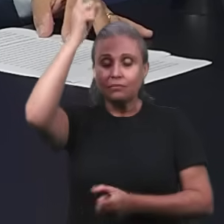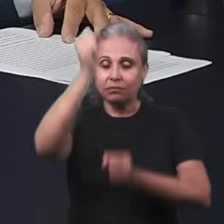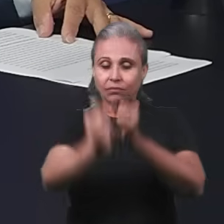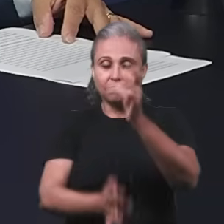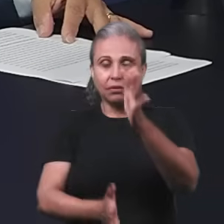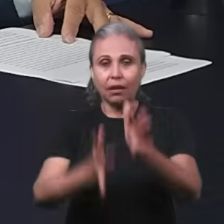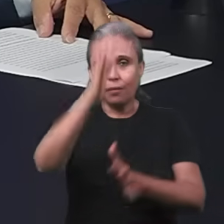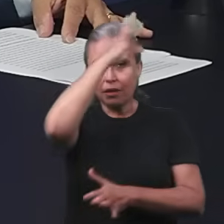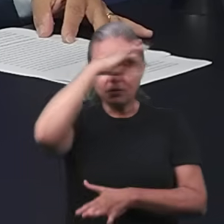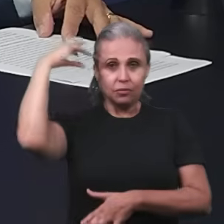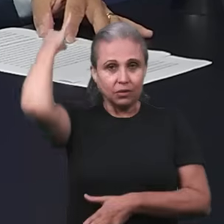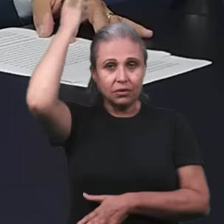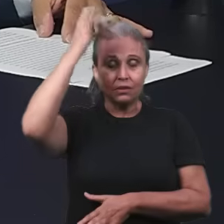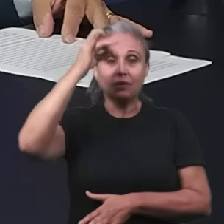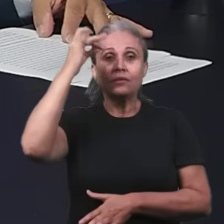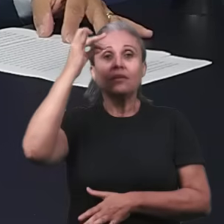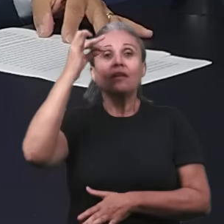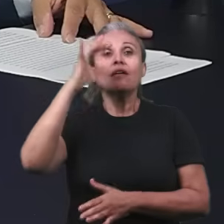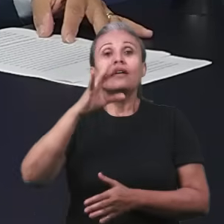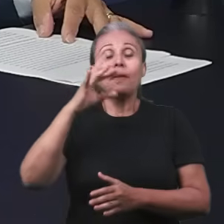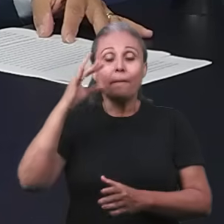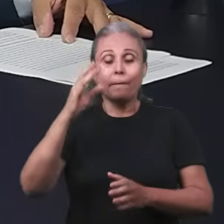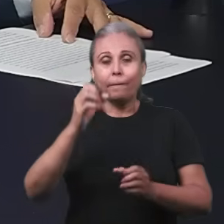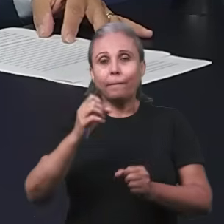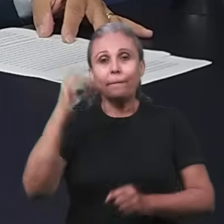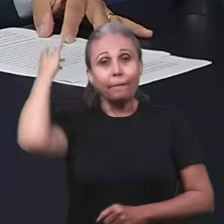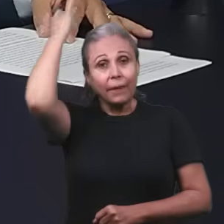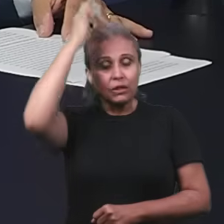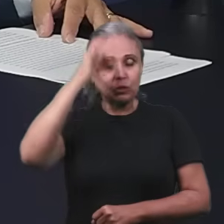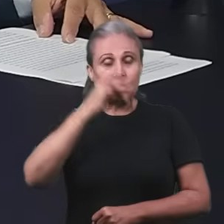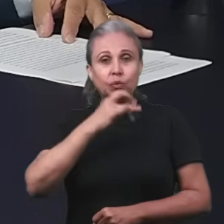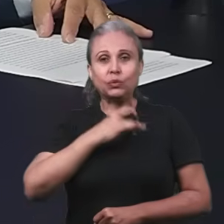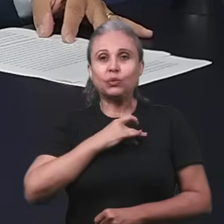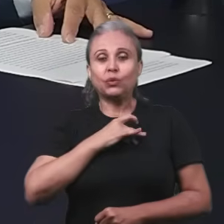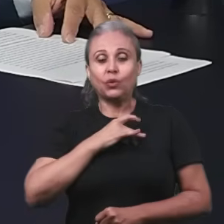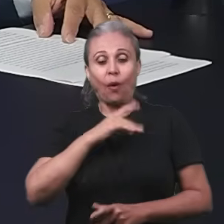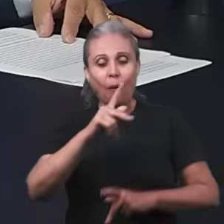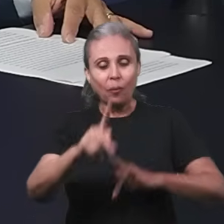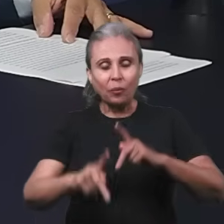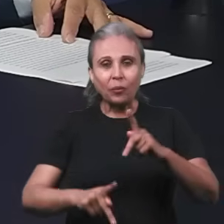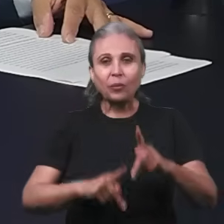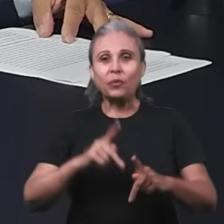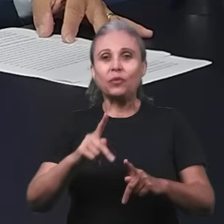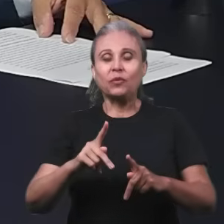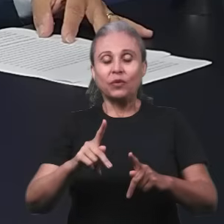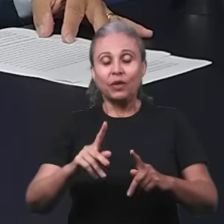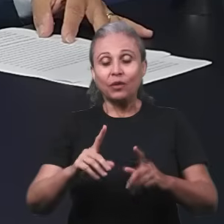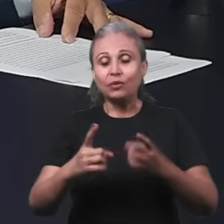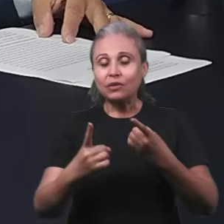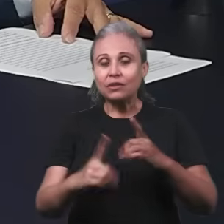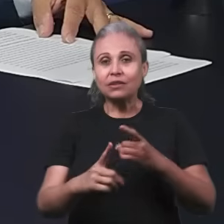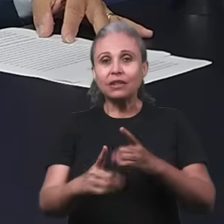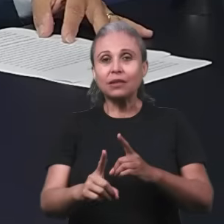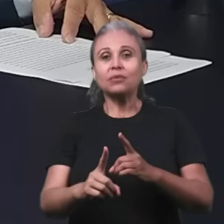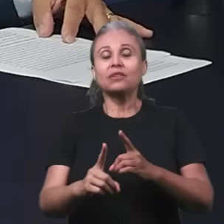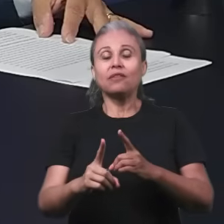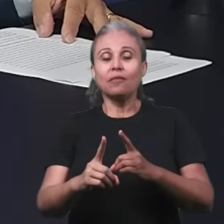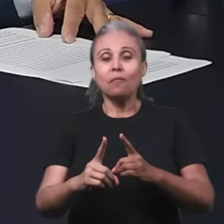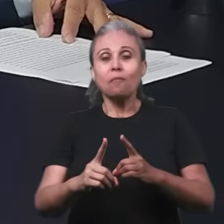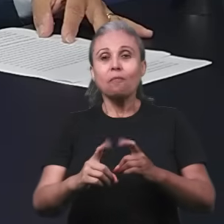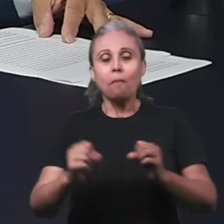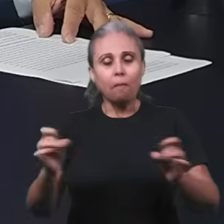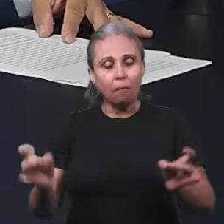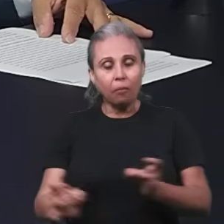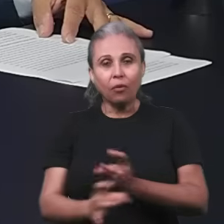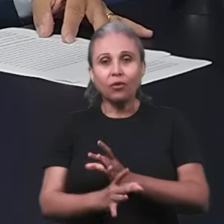e batizou a igreja, e a igreja estava assim agora capacitada a levar a palavra, o evangelho, para todos os